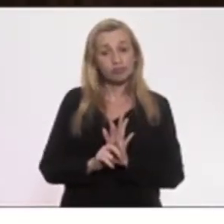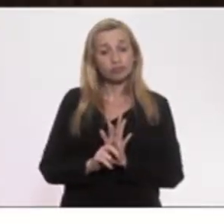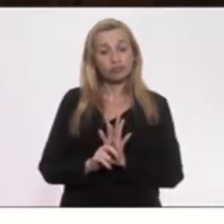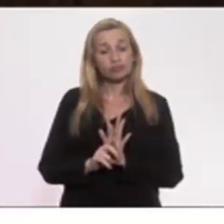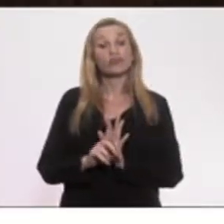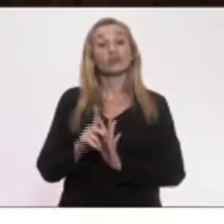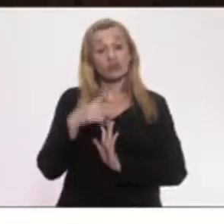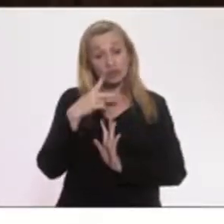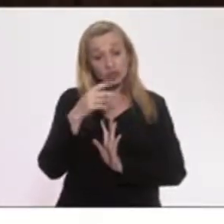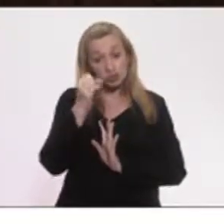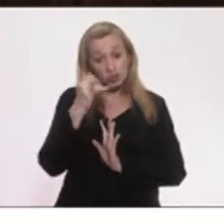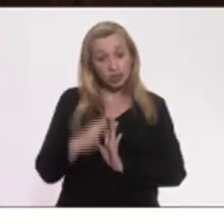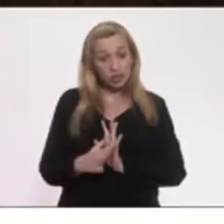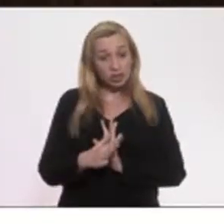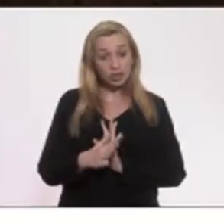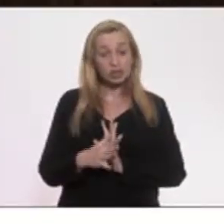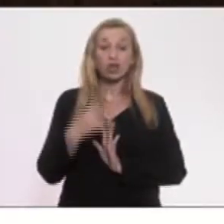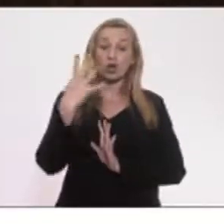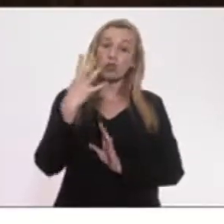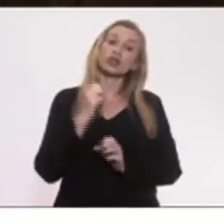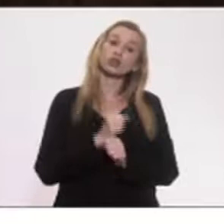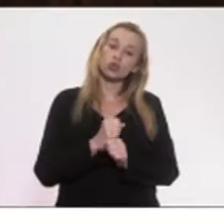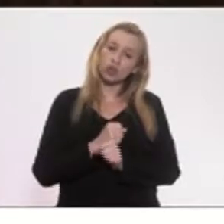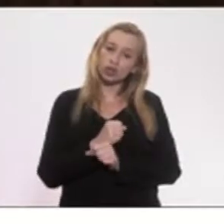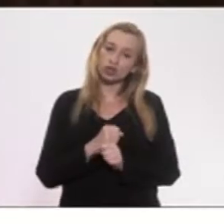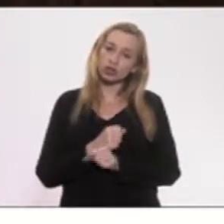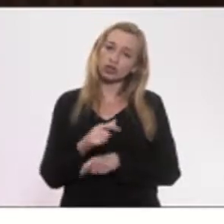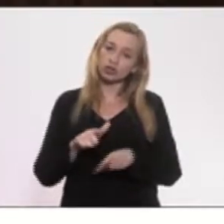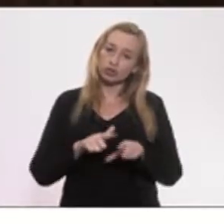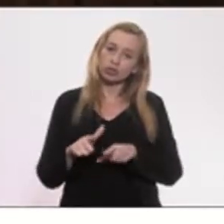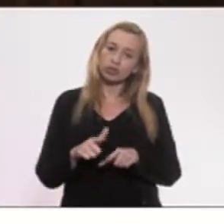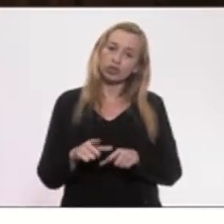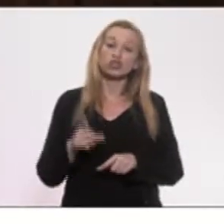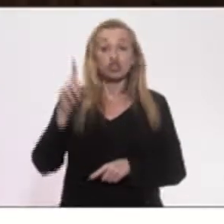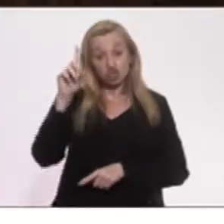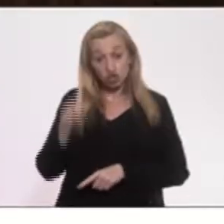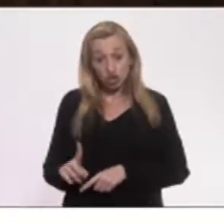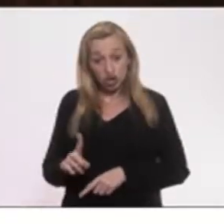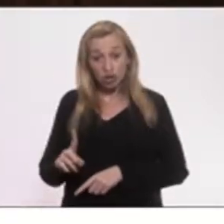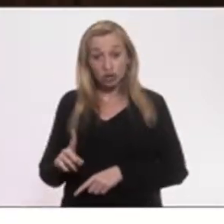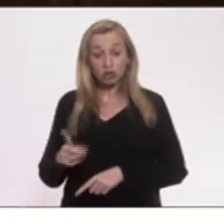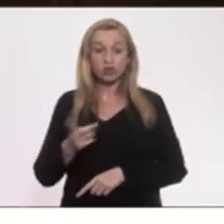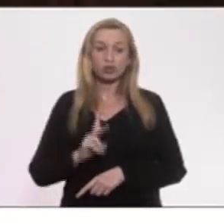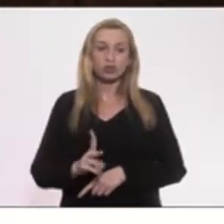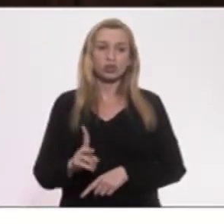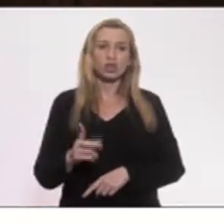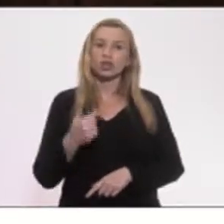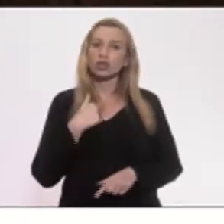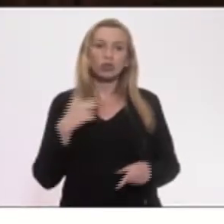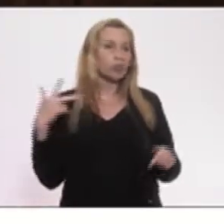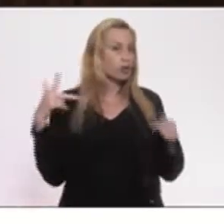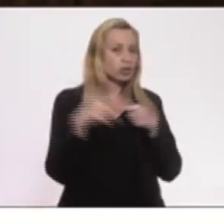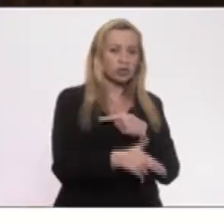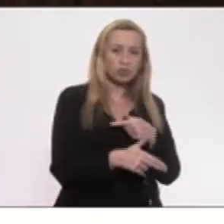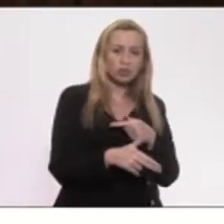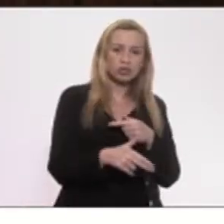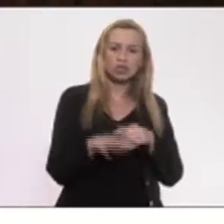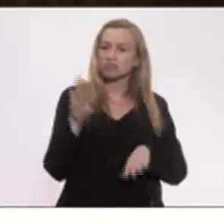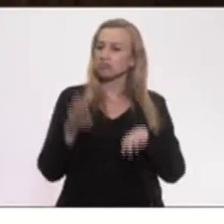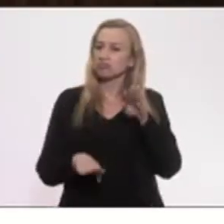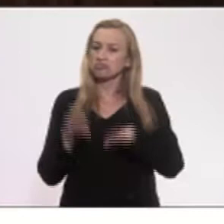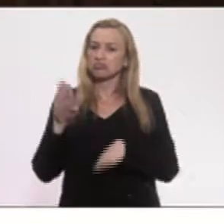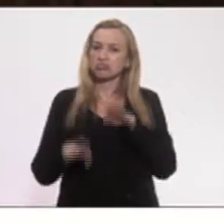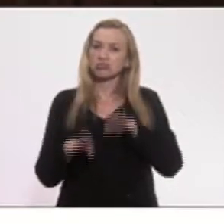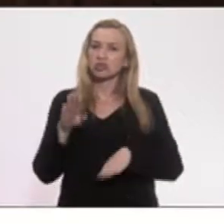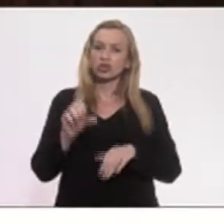textualmente diz, mandato de 4 anos, com direito a uma recondução, e que não será interrompido